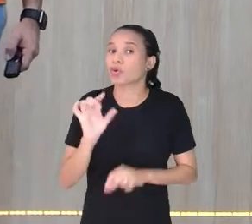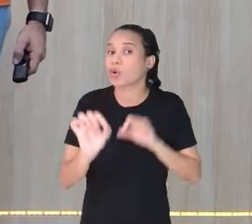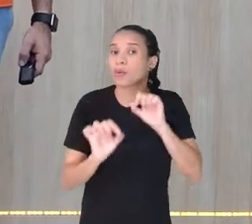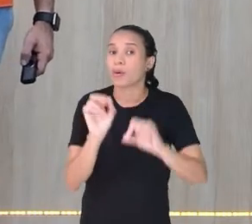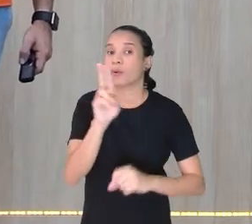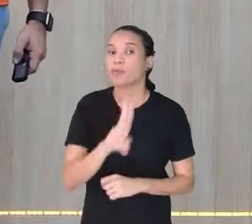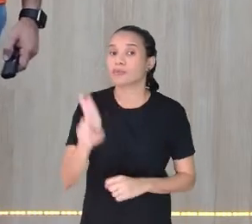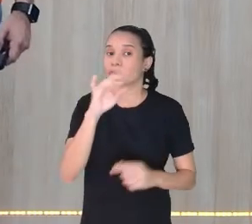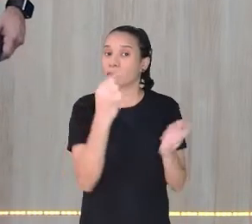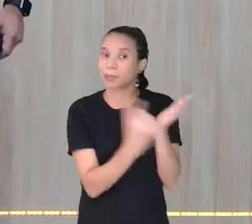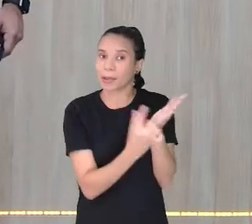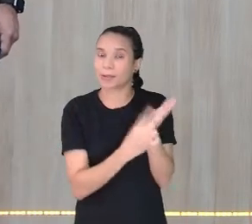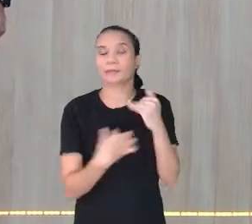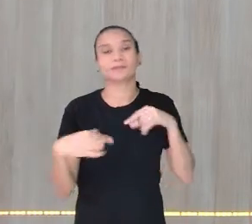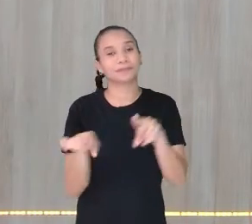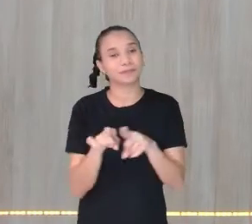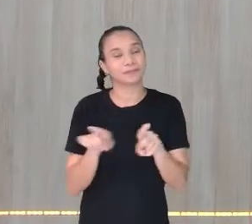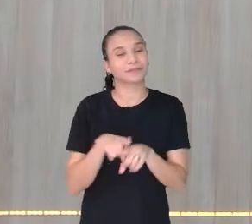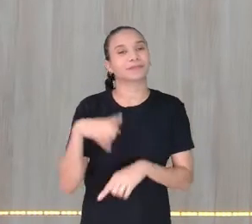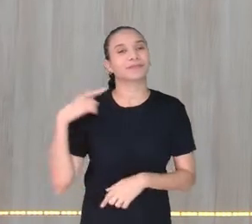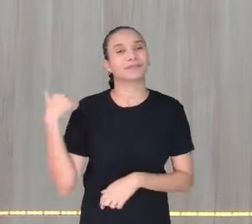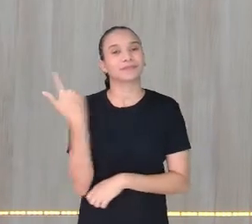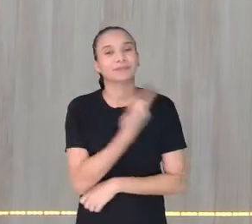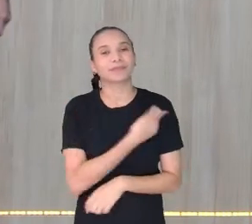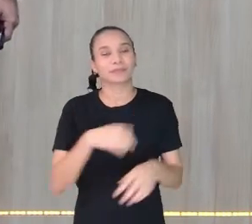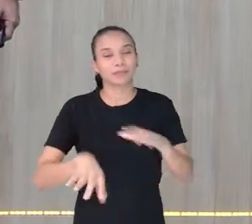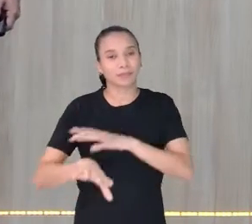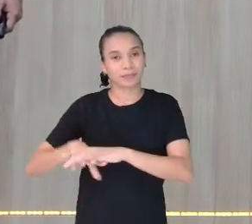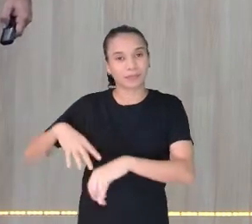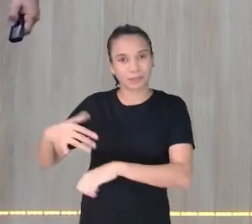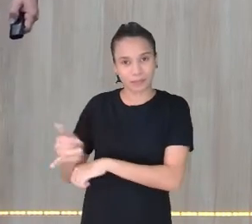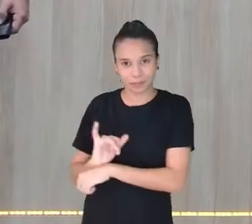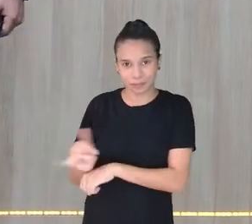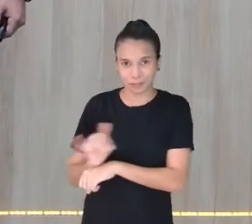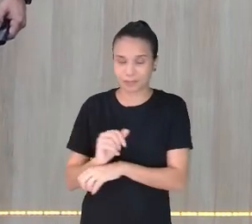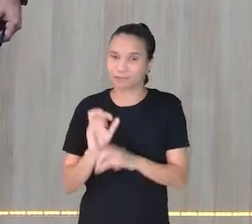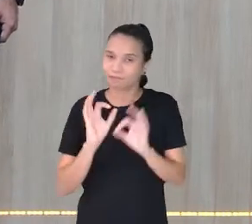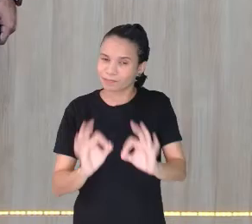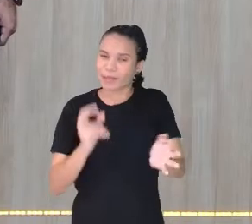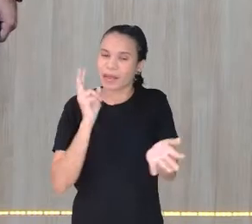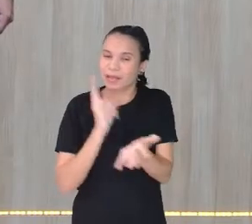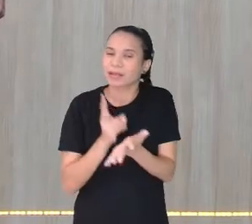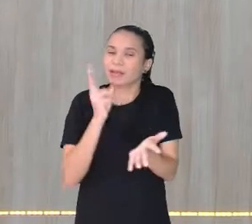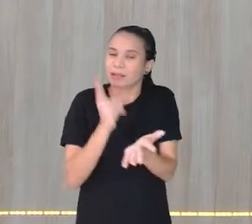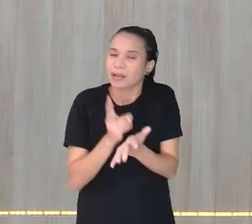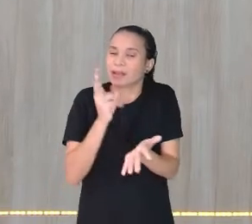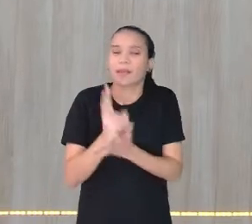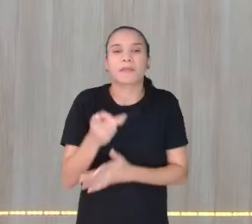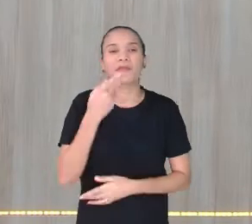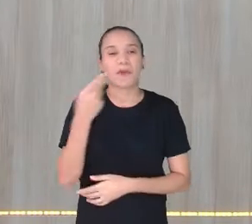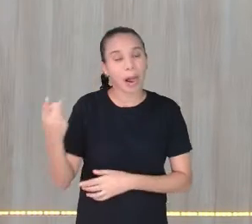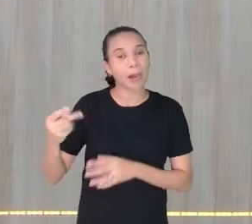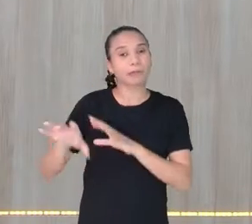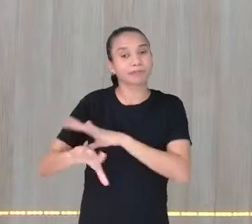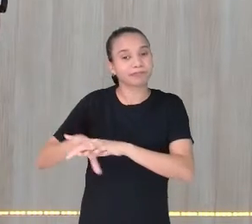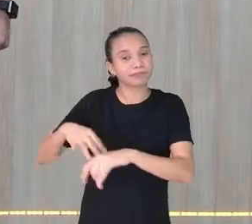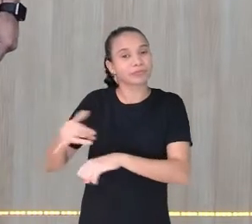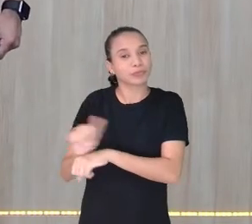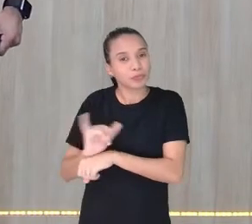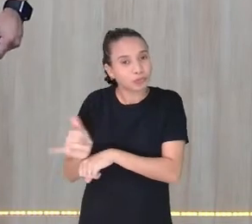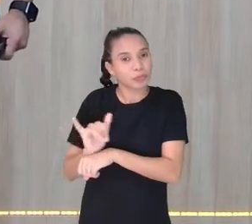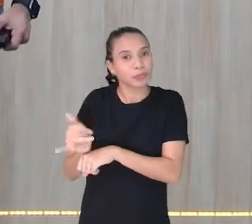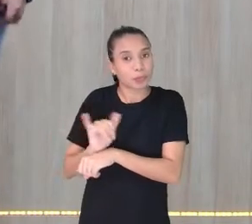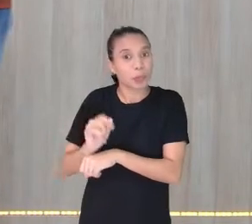através do aplicativo, mas também no nosso canal no YouTube, certo? Eu sempre falo aqui do nosso canal, porque está um